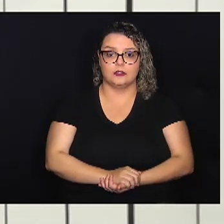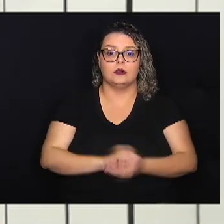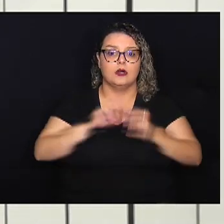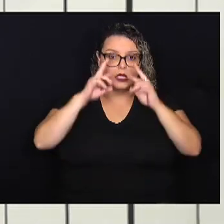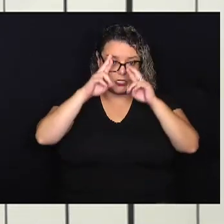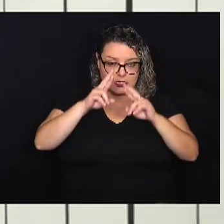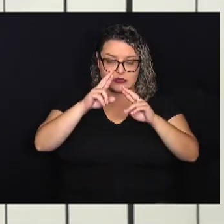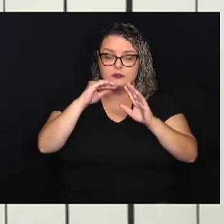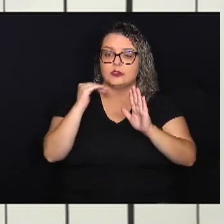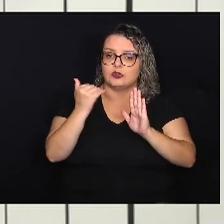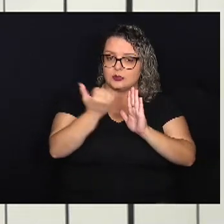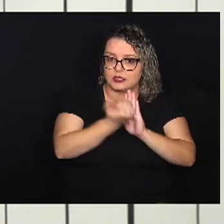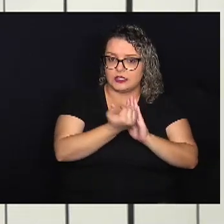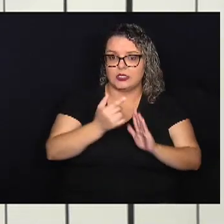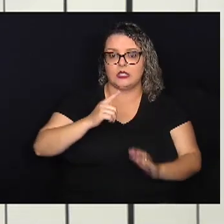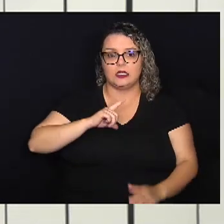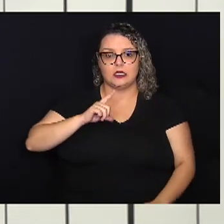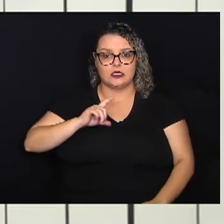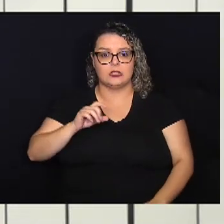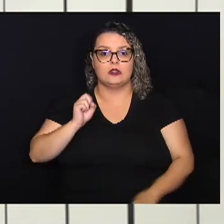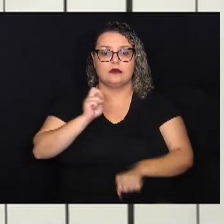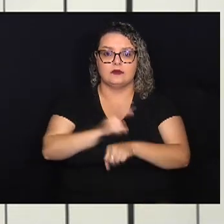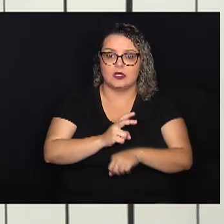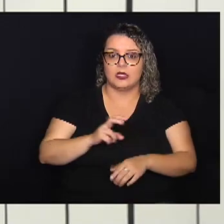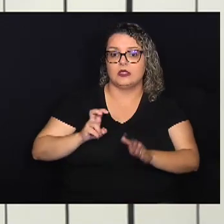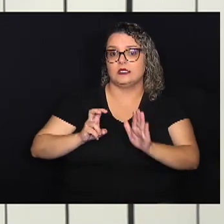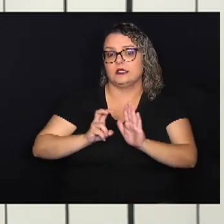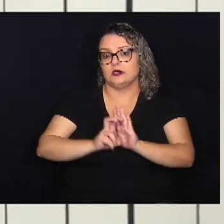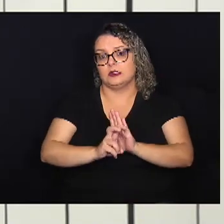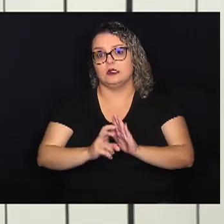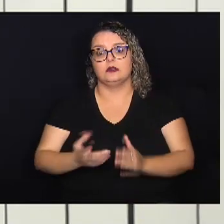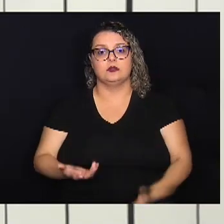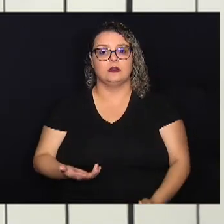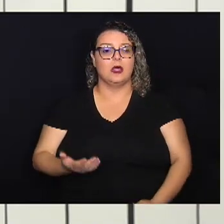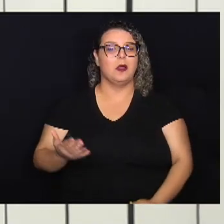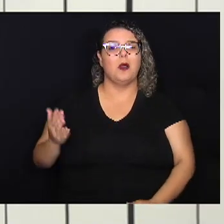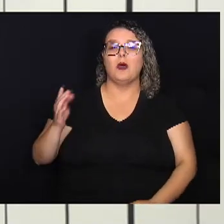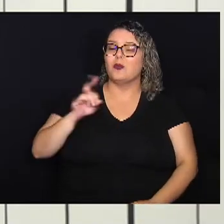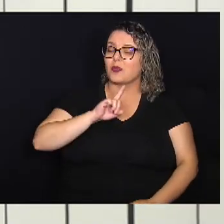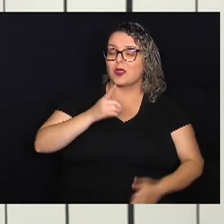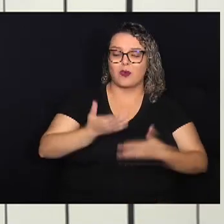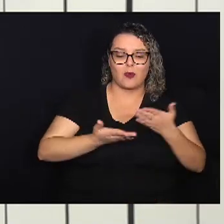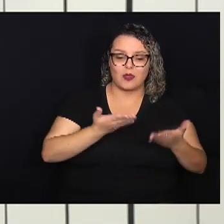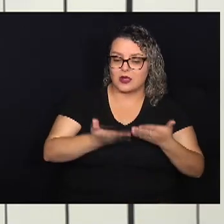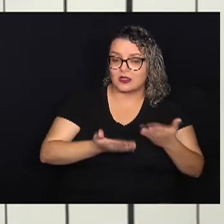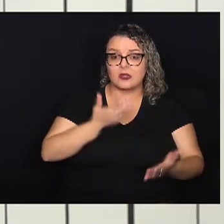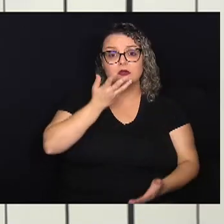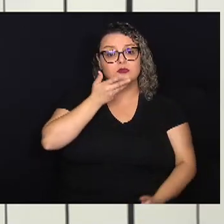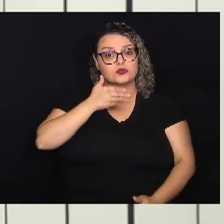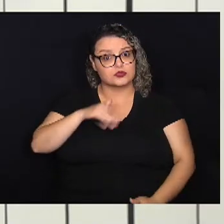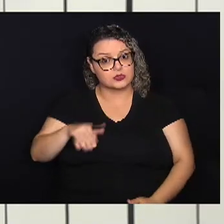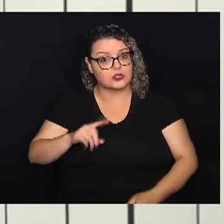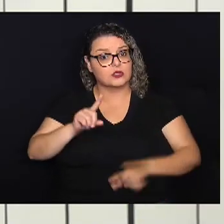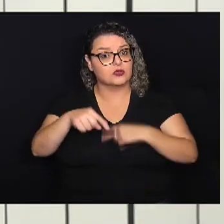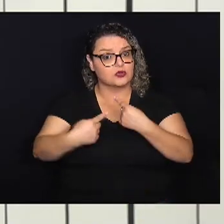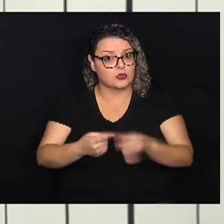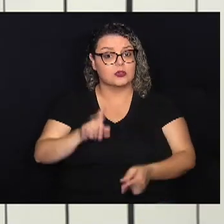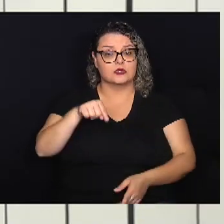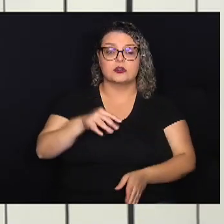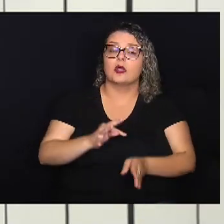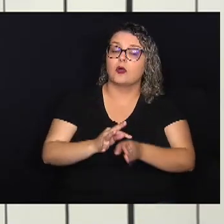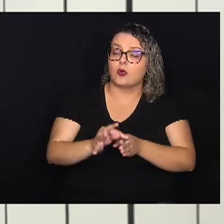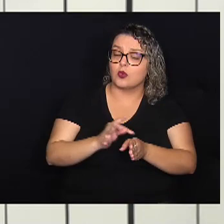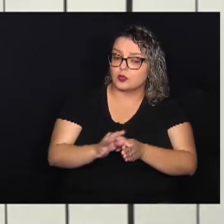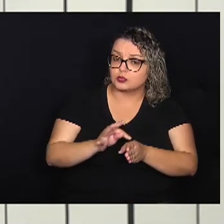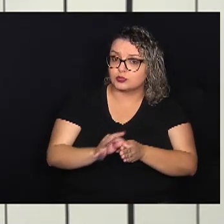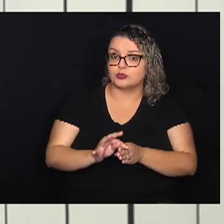respeitados. Tem a questão de vagas em creches, tem a questão de maus tratos e tantas outras que é o Conselho Tutelar que